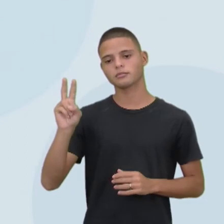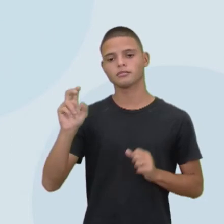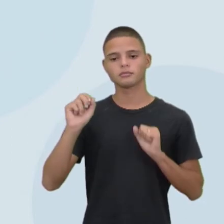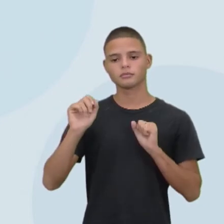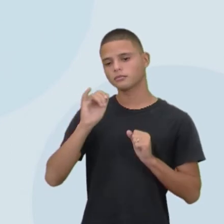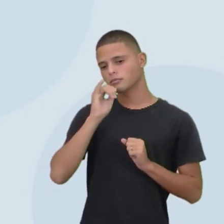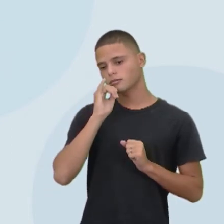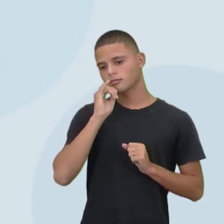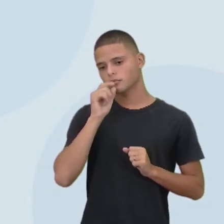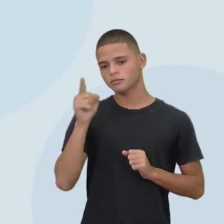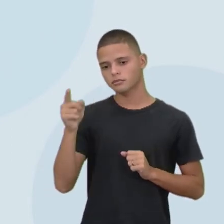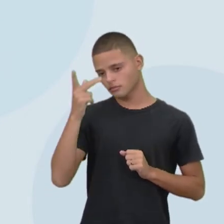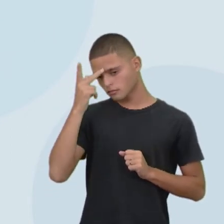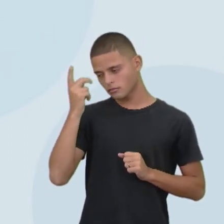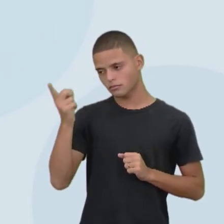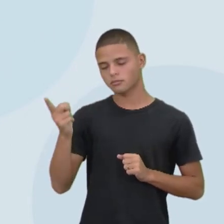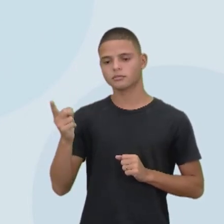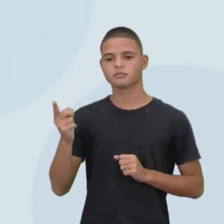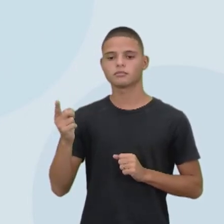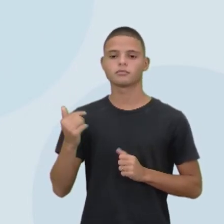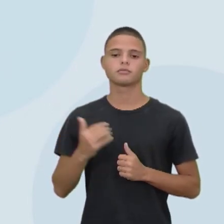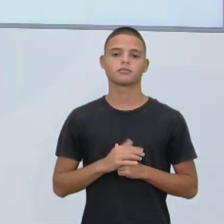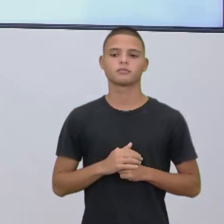dizer, determinada pessoa tem